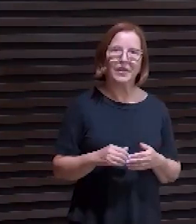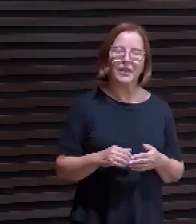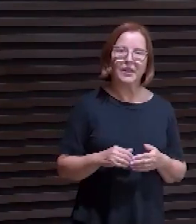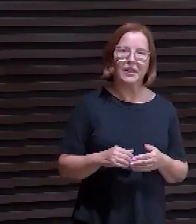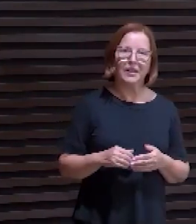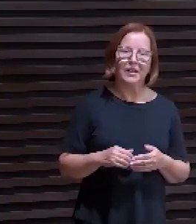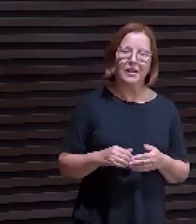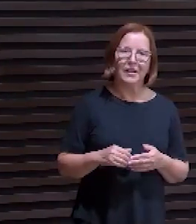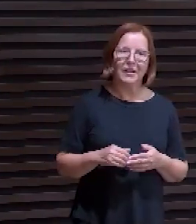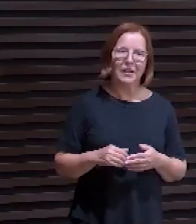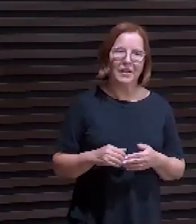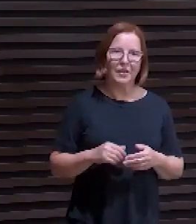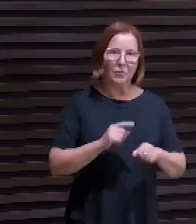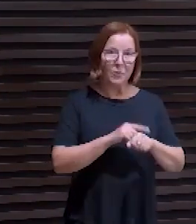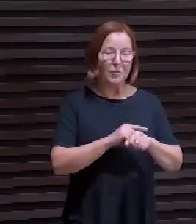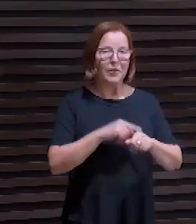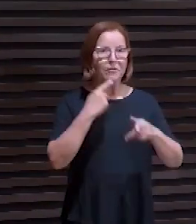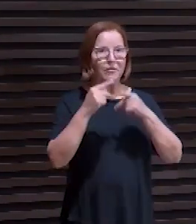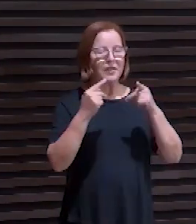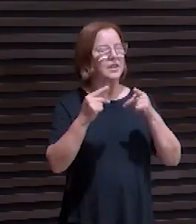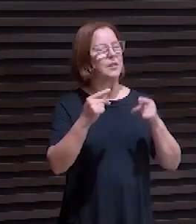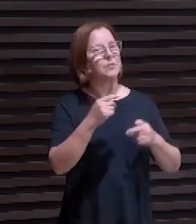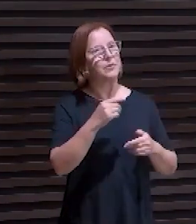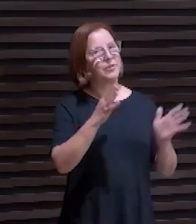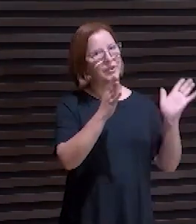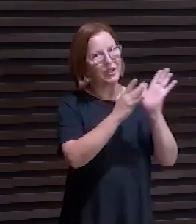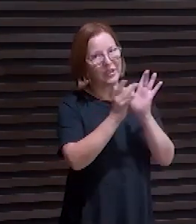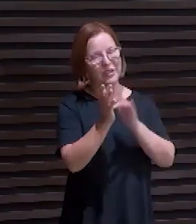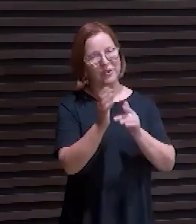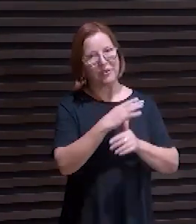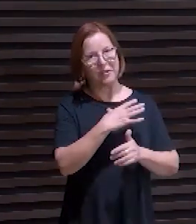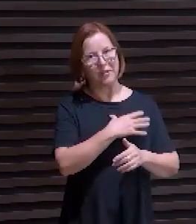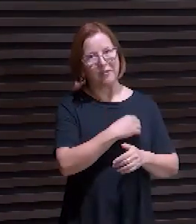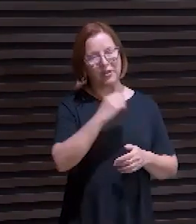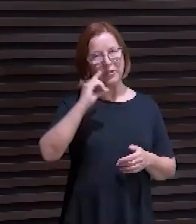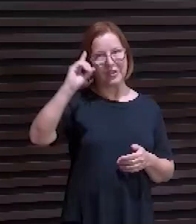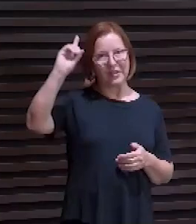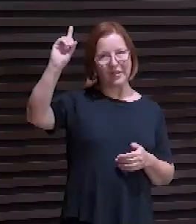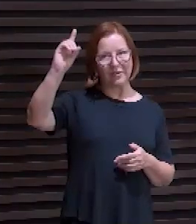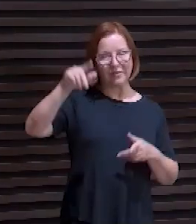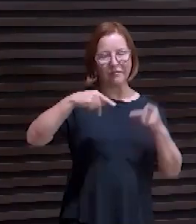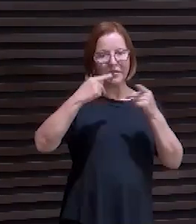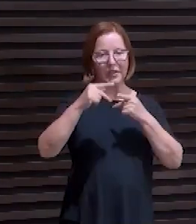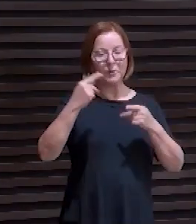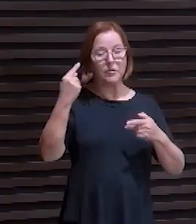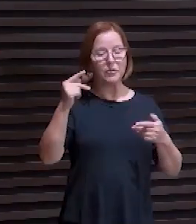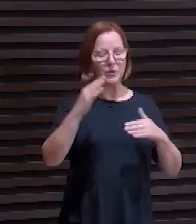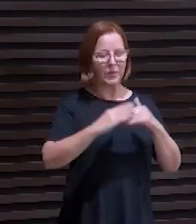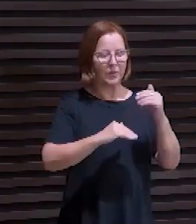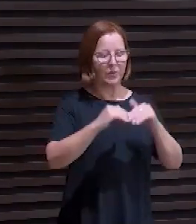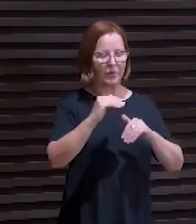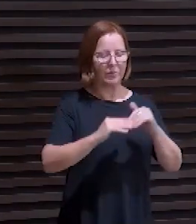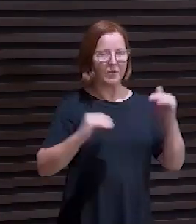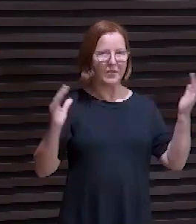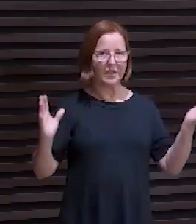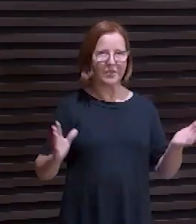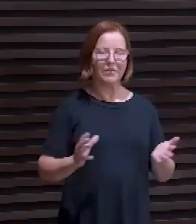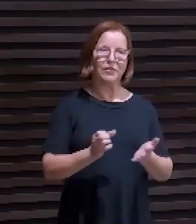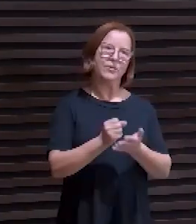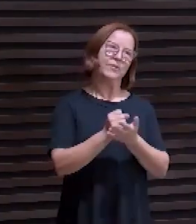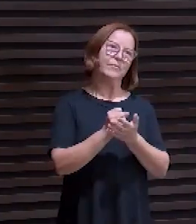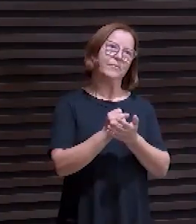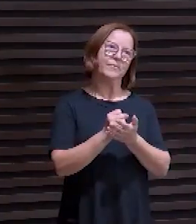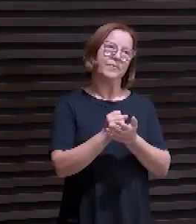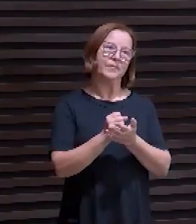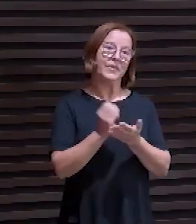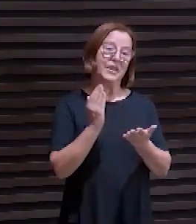Quando falamos de Jesus como o Filho de Deus, falamos da sua obra redentora que redunda na